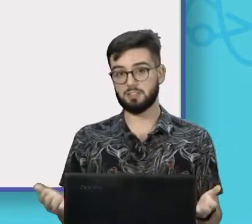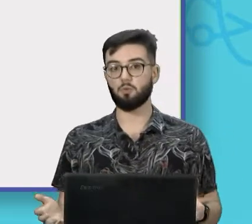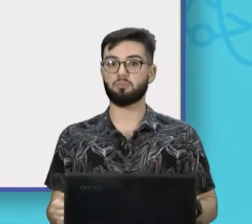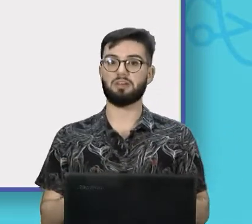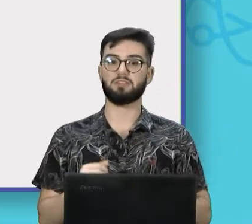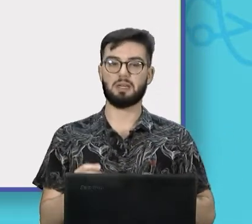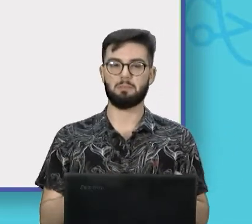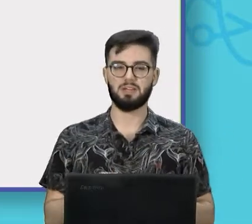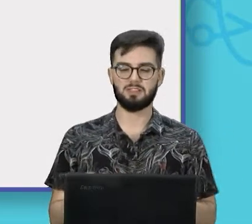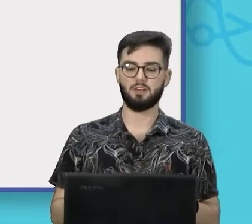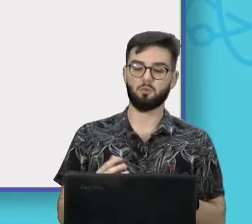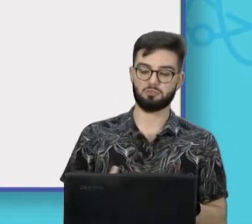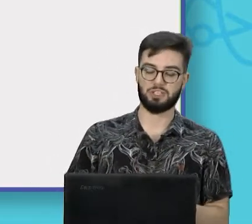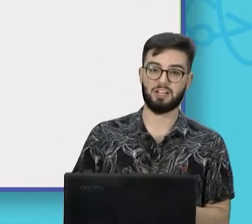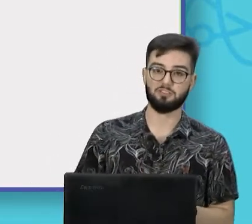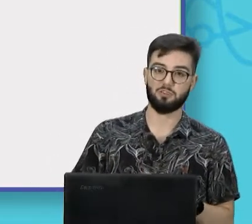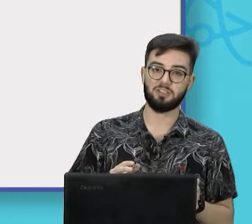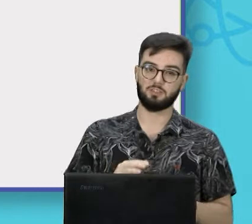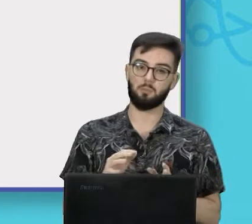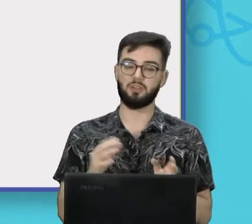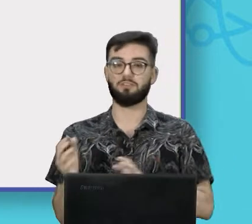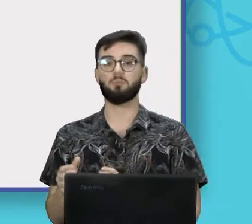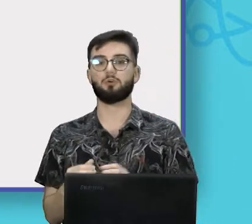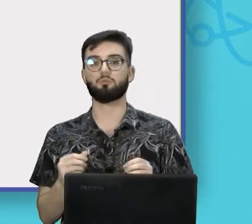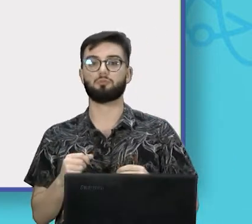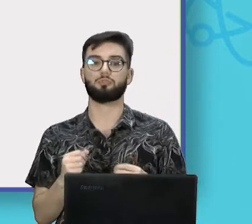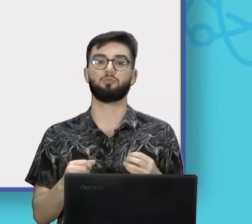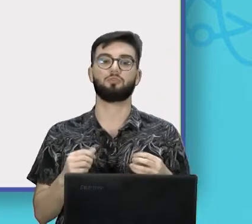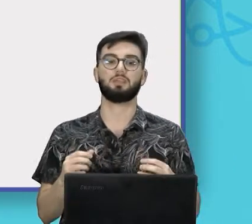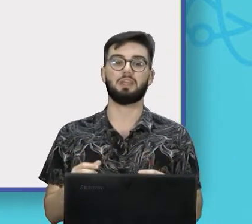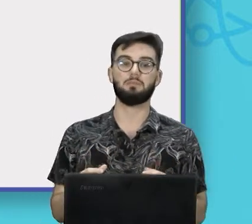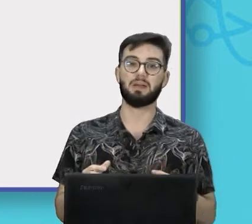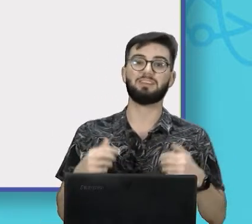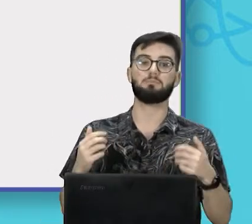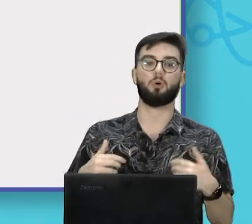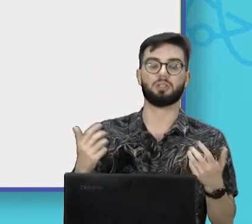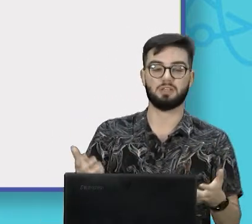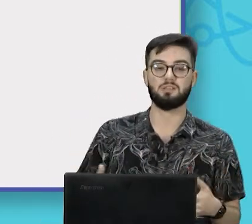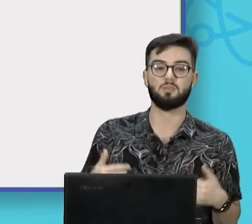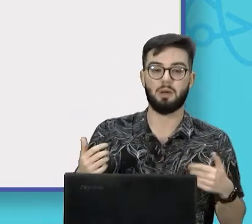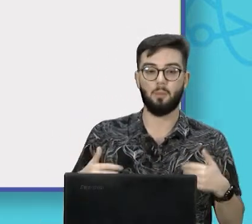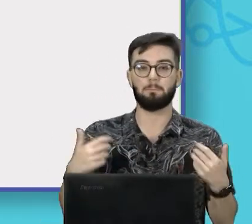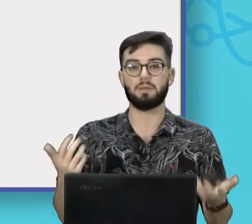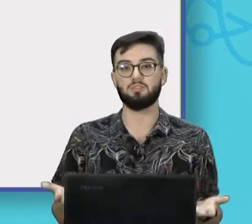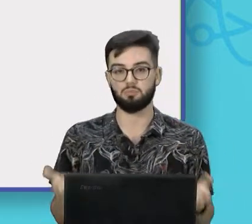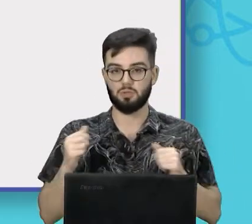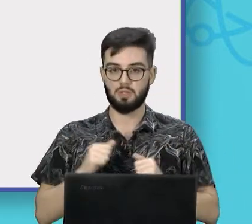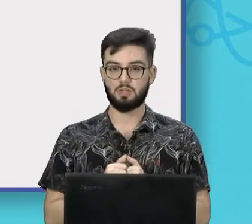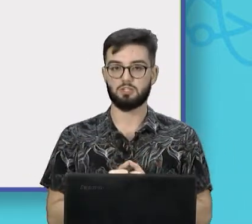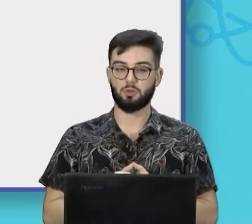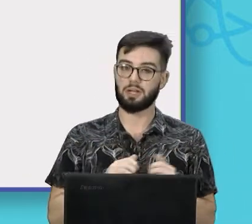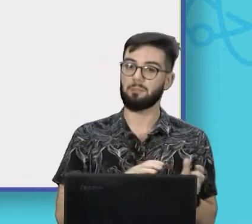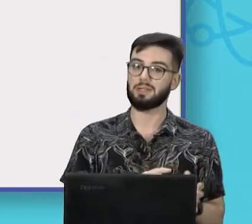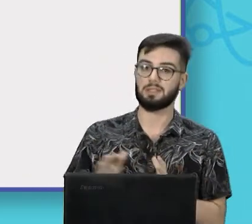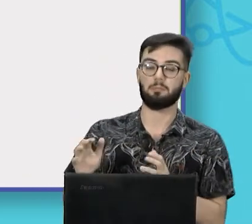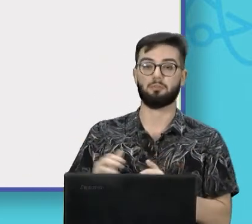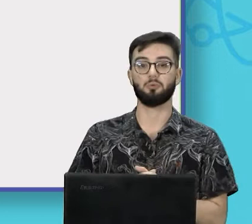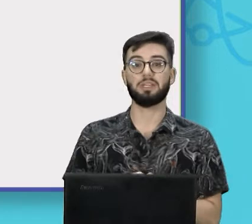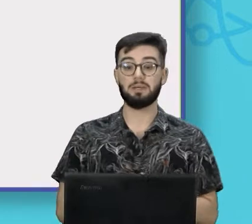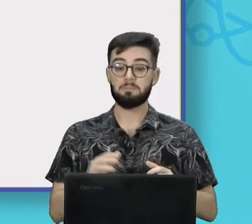e perante alguns levantamentos né alguns dados nós observamos alguns conteúdos que tem mais importância O maior peso